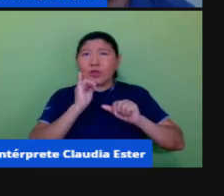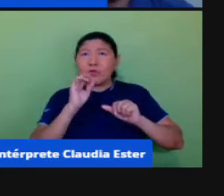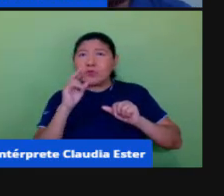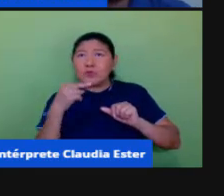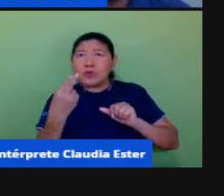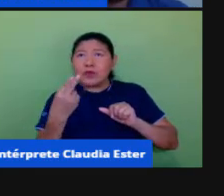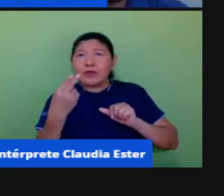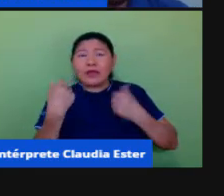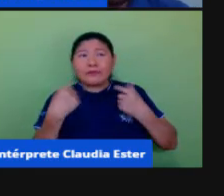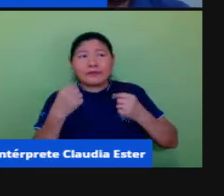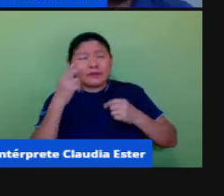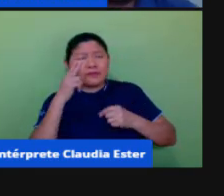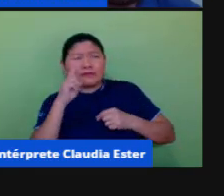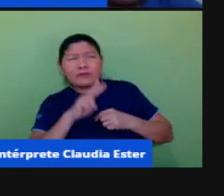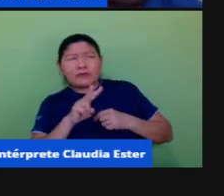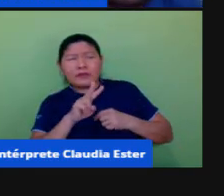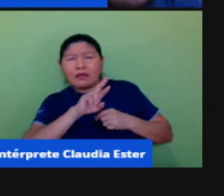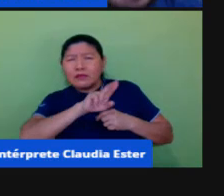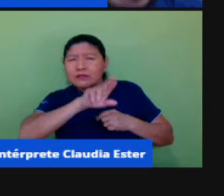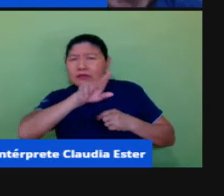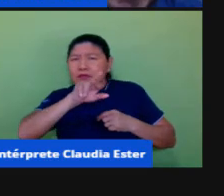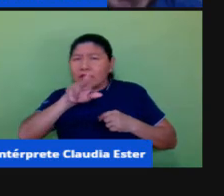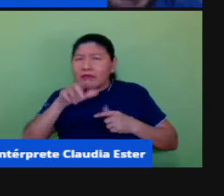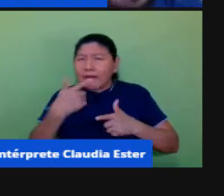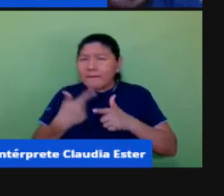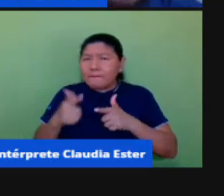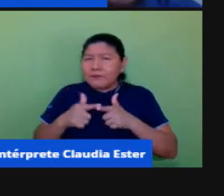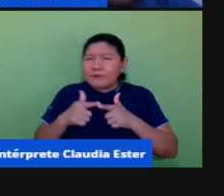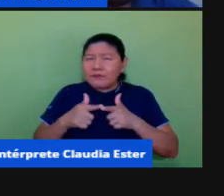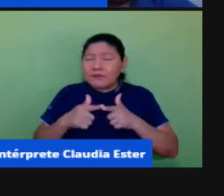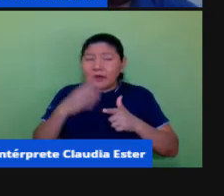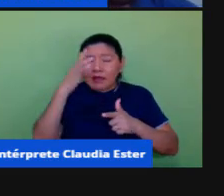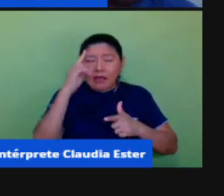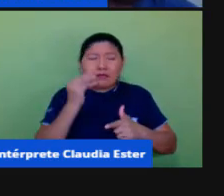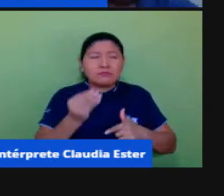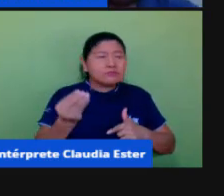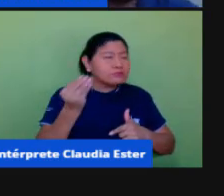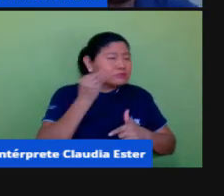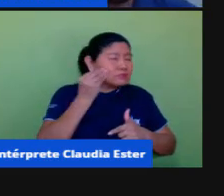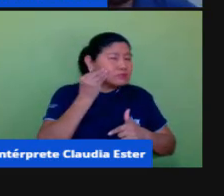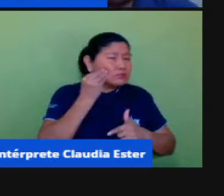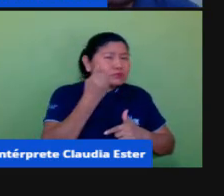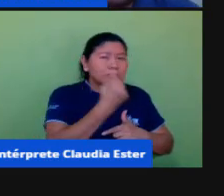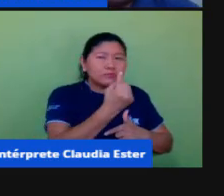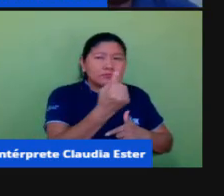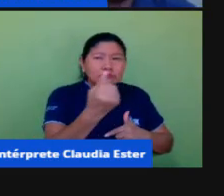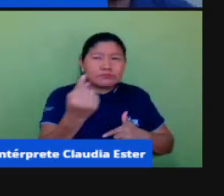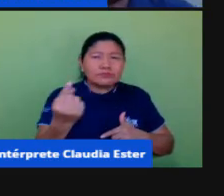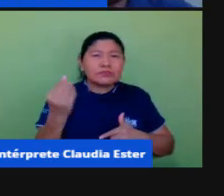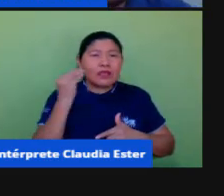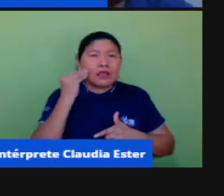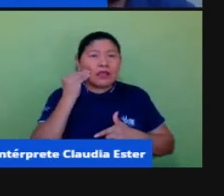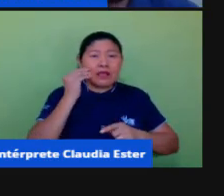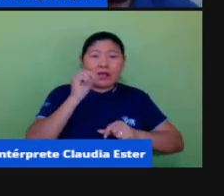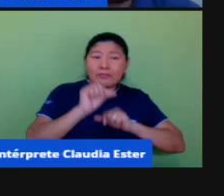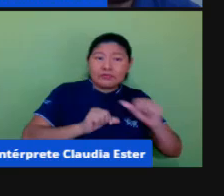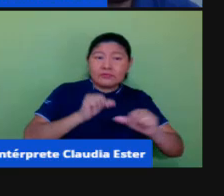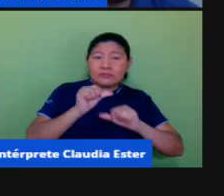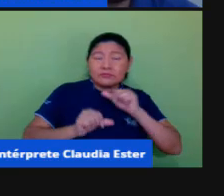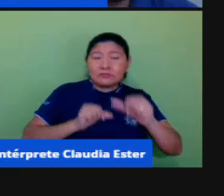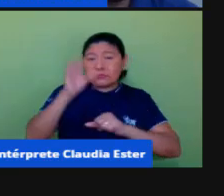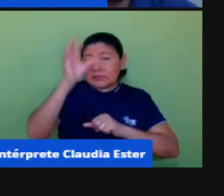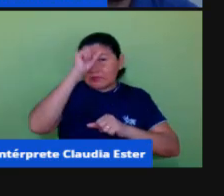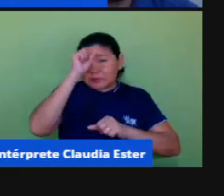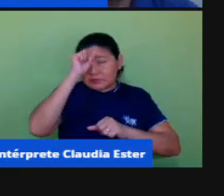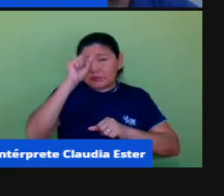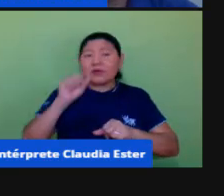problemas diversos, não só exclusivamente de determinados nichos, né? Colaboração,